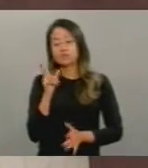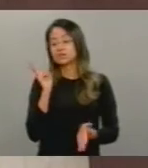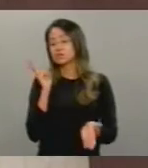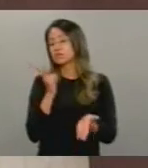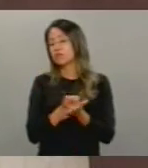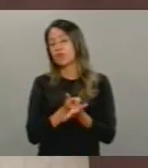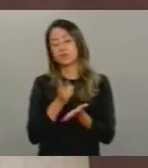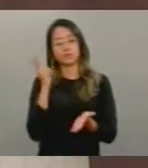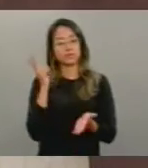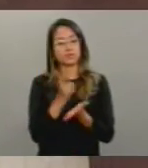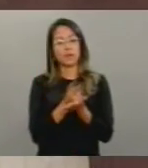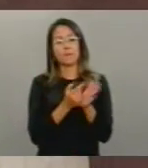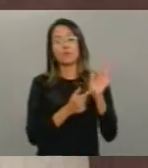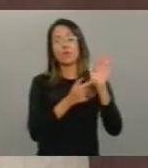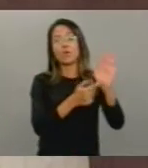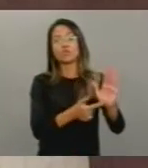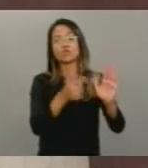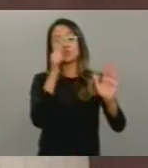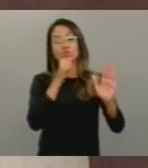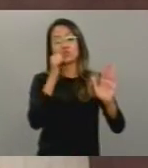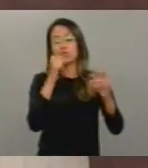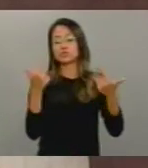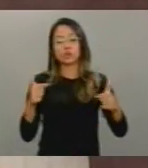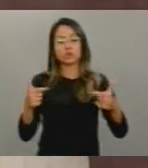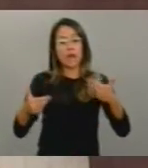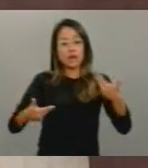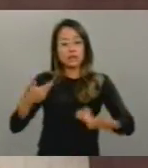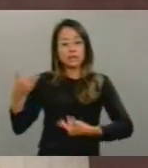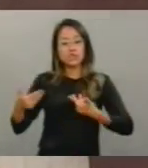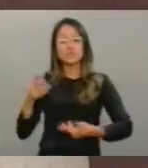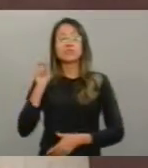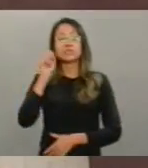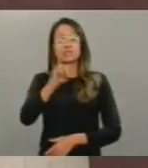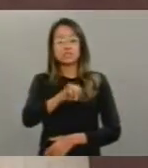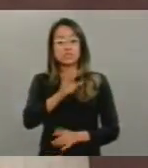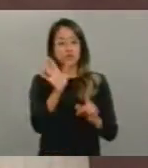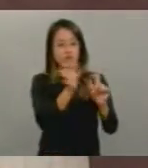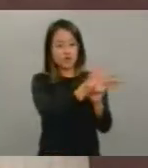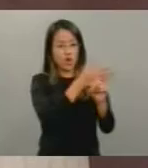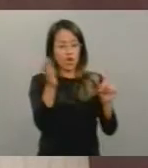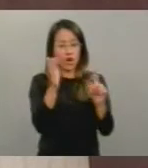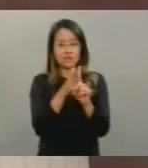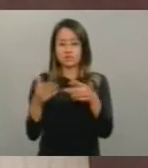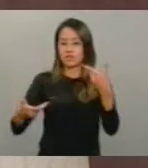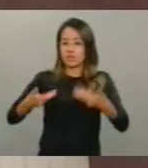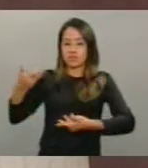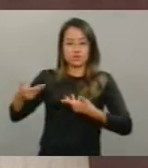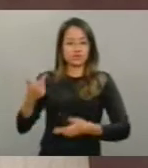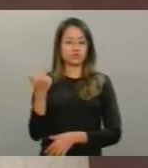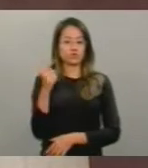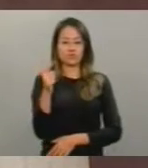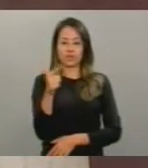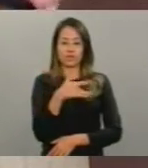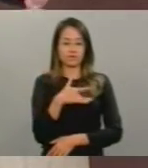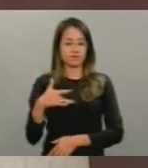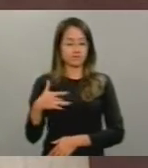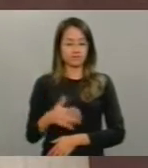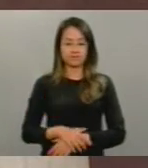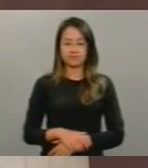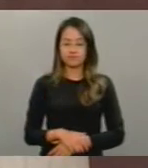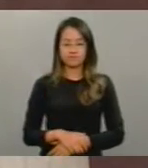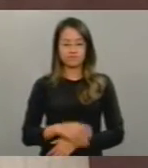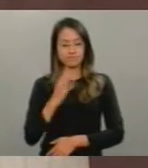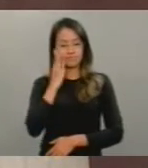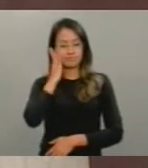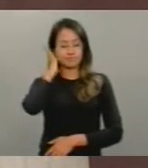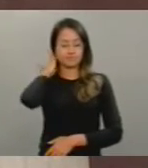cotidianamente mulheres que não têm atendimento quando são vítimas de violência, ou mulheres que não têm atendimento, por exemplo, em